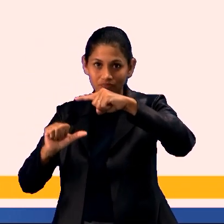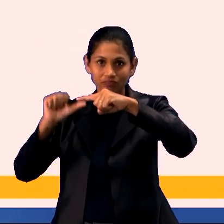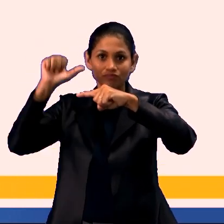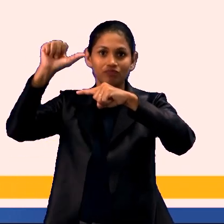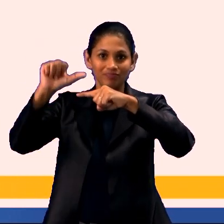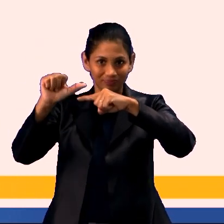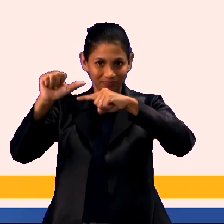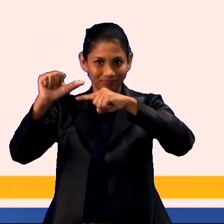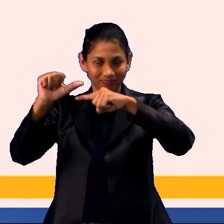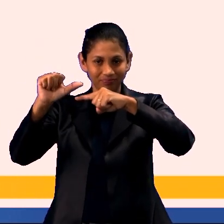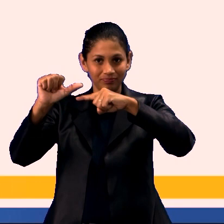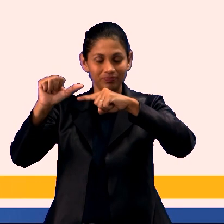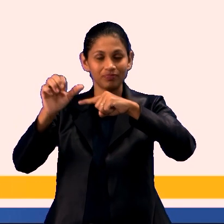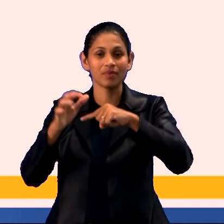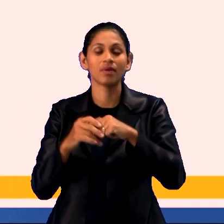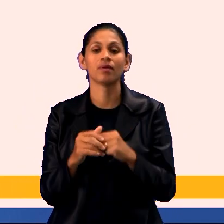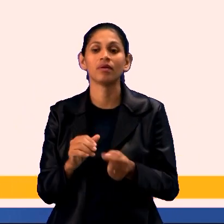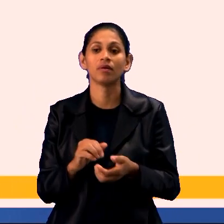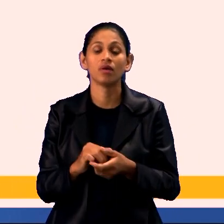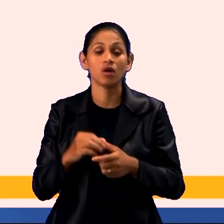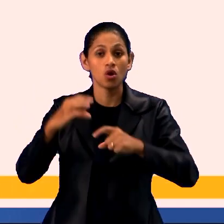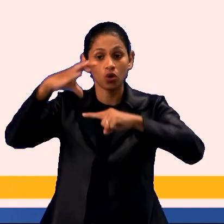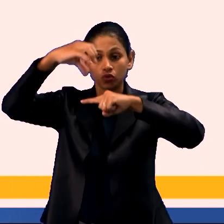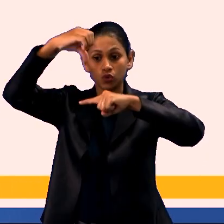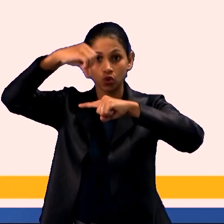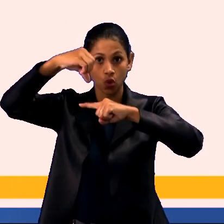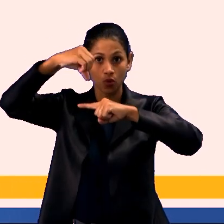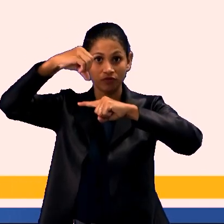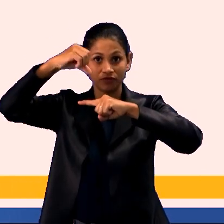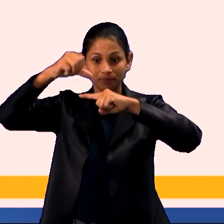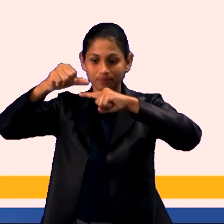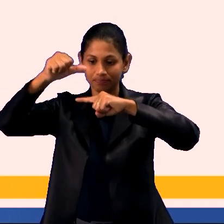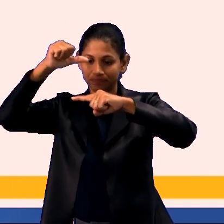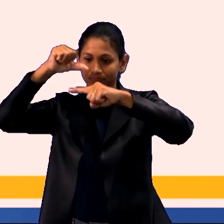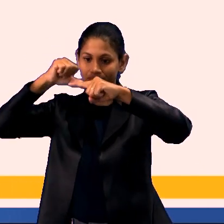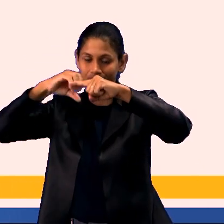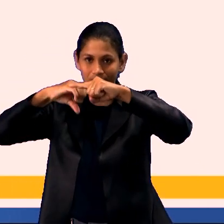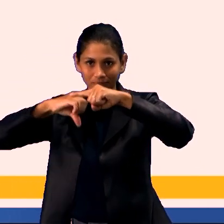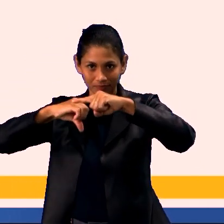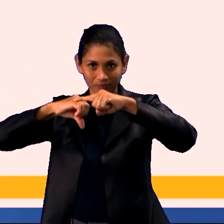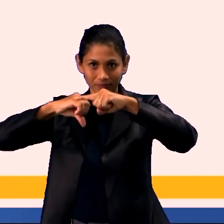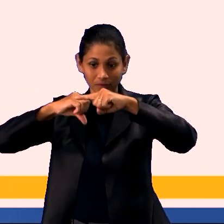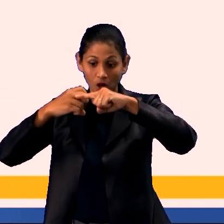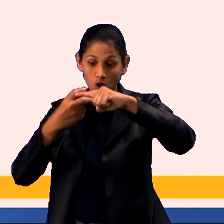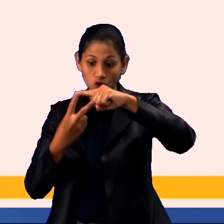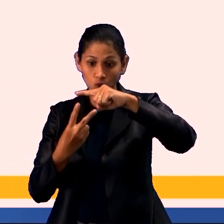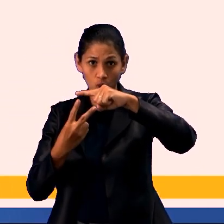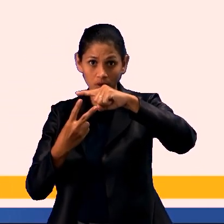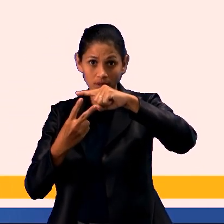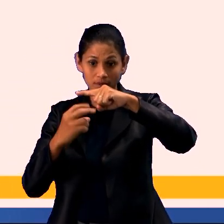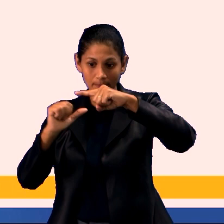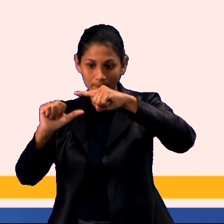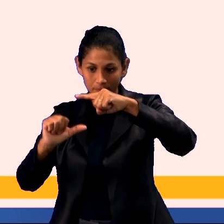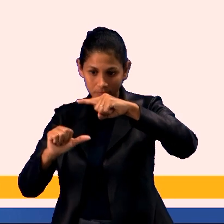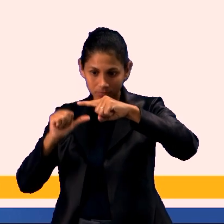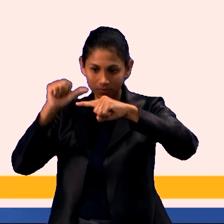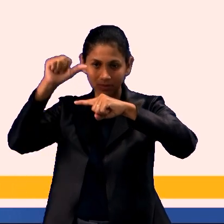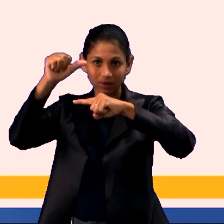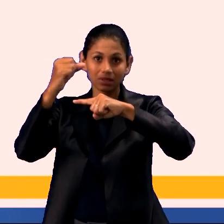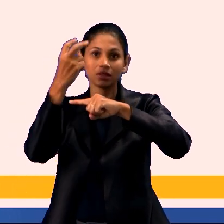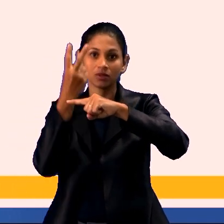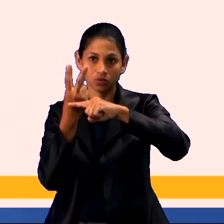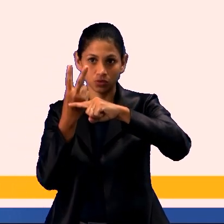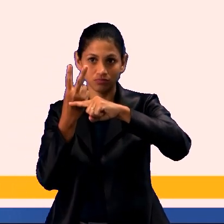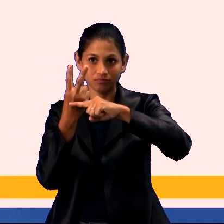vira numerador. Então, o 9 vai ser o nosso denominador e o 2 vai ser o nosso numerador. E aí, antes a fração